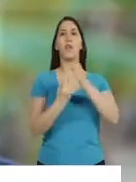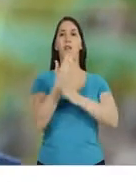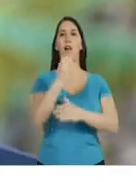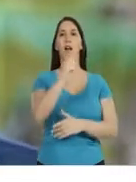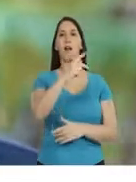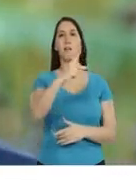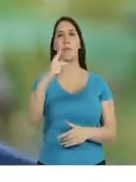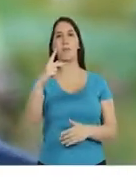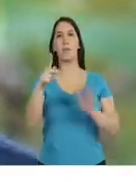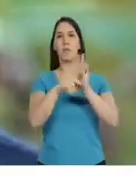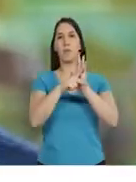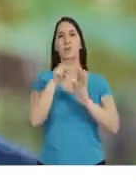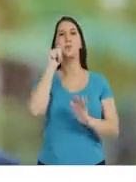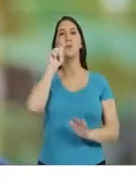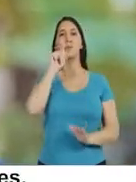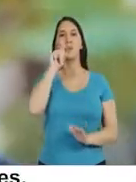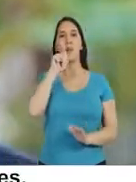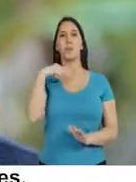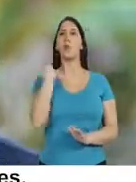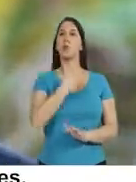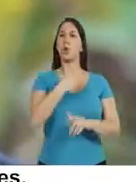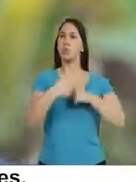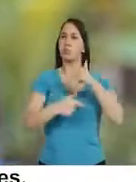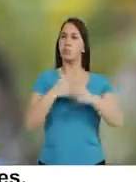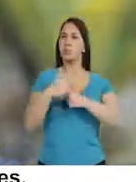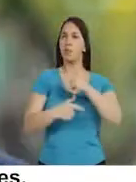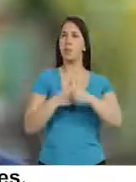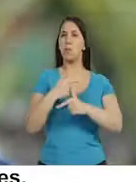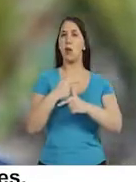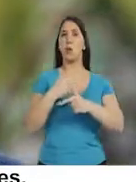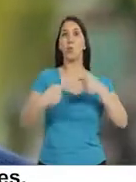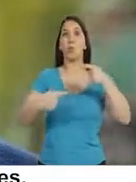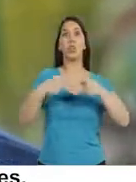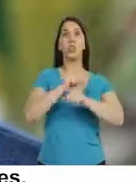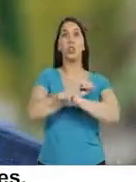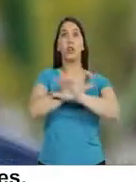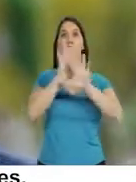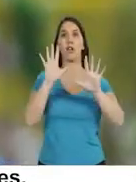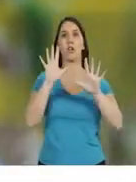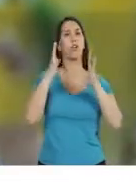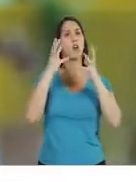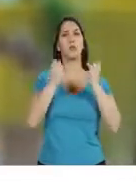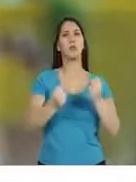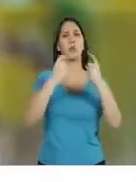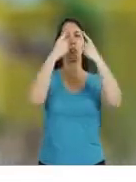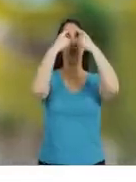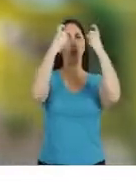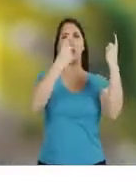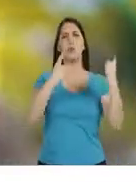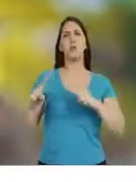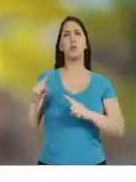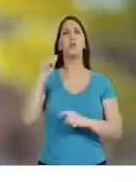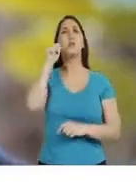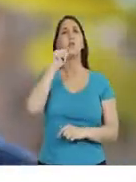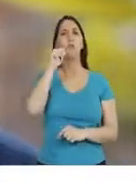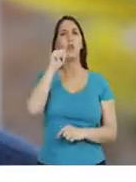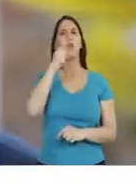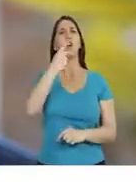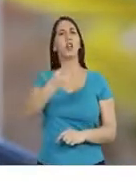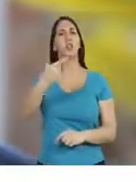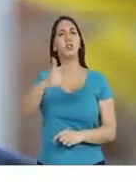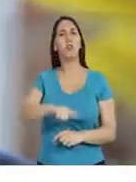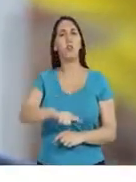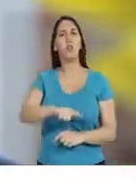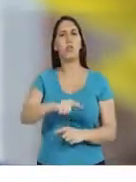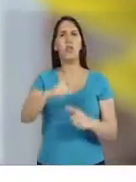nossa gestão terá uma política clara. É tolerância zero na violência contra as mulheres. Volto a repetir, tolerância